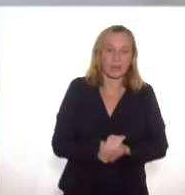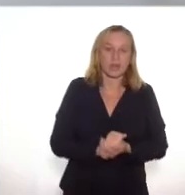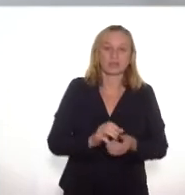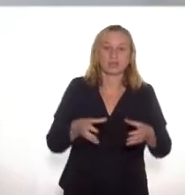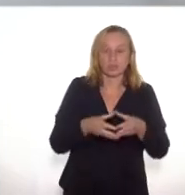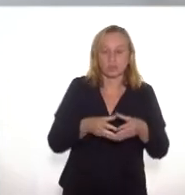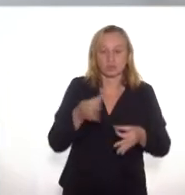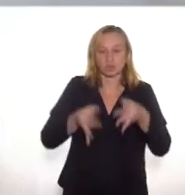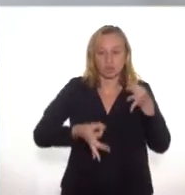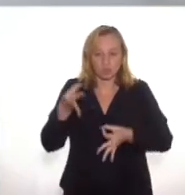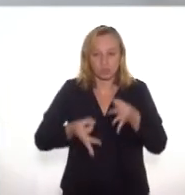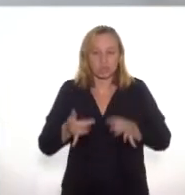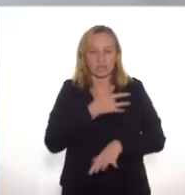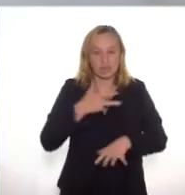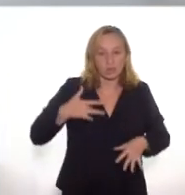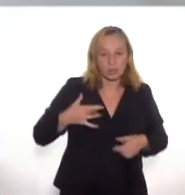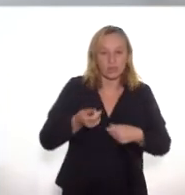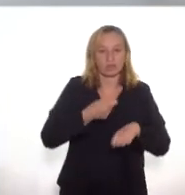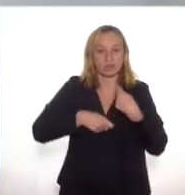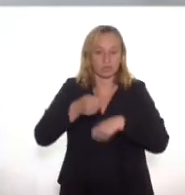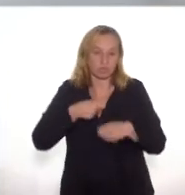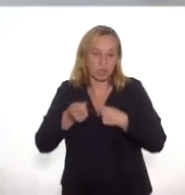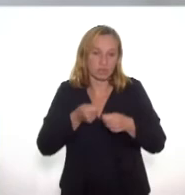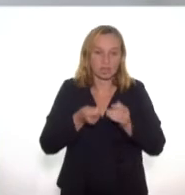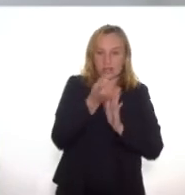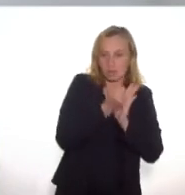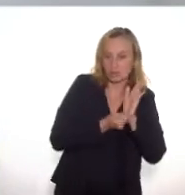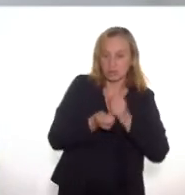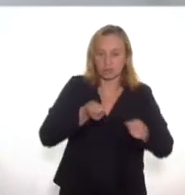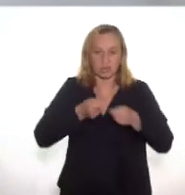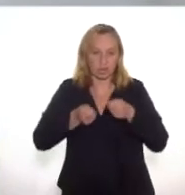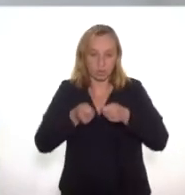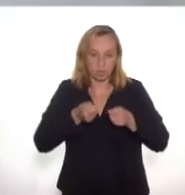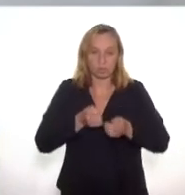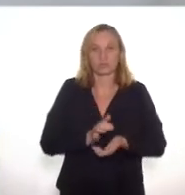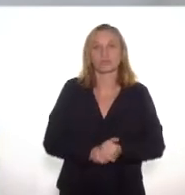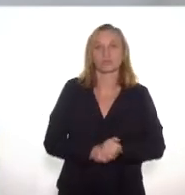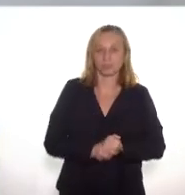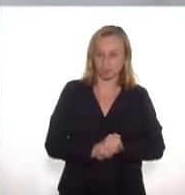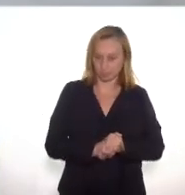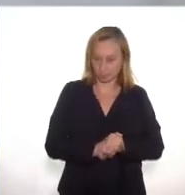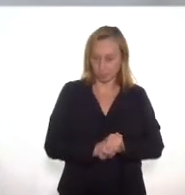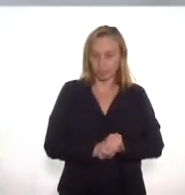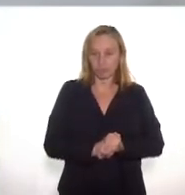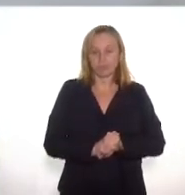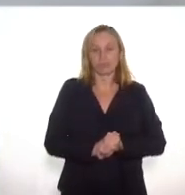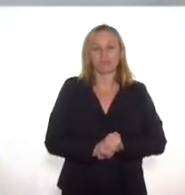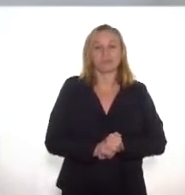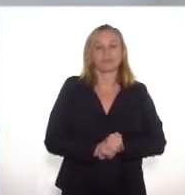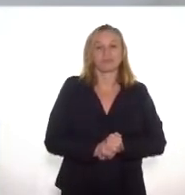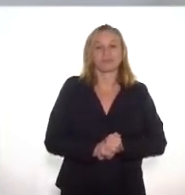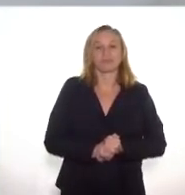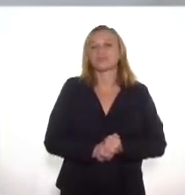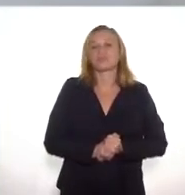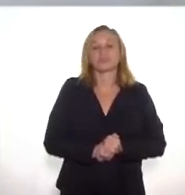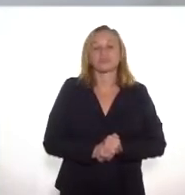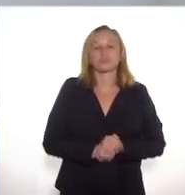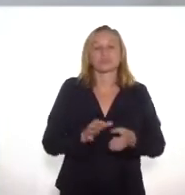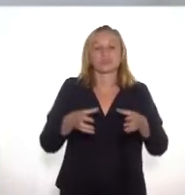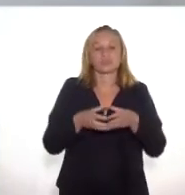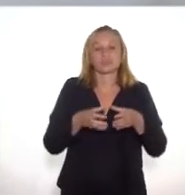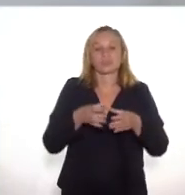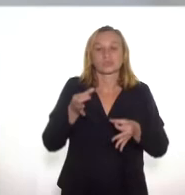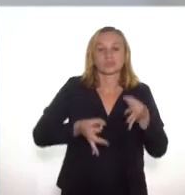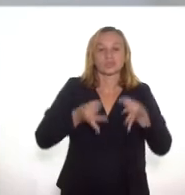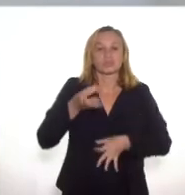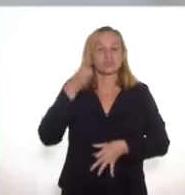Constituição, Justiça, de Saúde, de Economia, Indústria e Comércio, de Orçamento, Finanças, Fiscalização Financeira e Controle. Para emitir parecer pela Comissão de Constituição, Justiça,